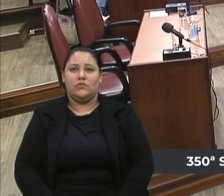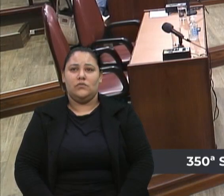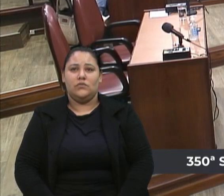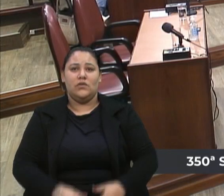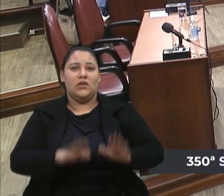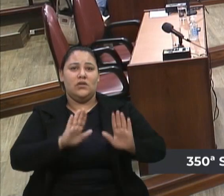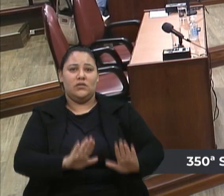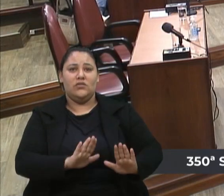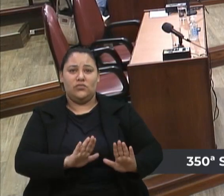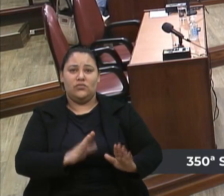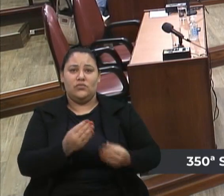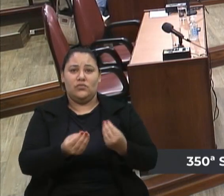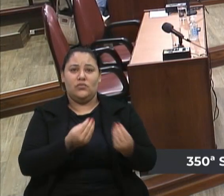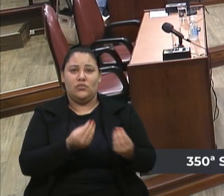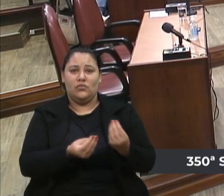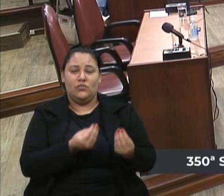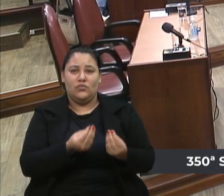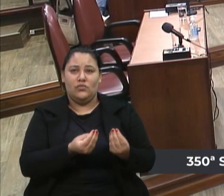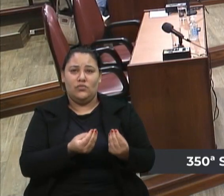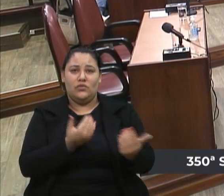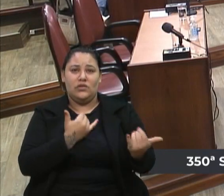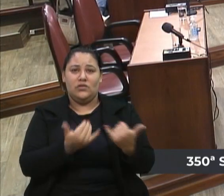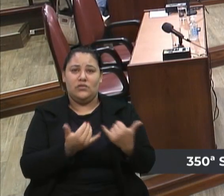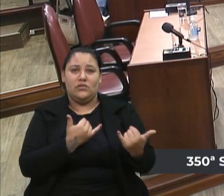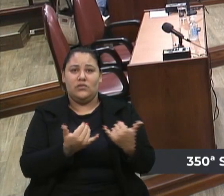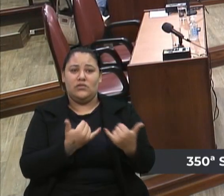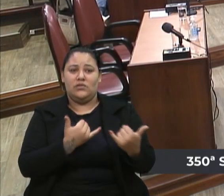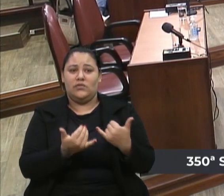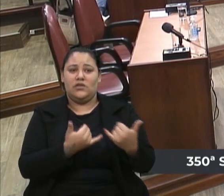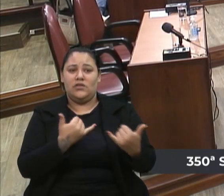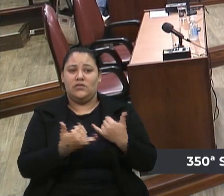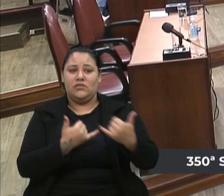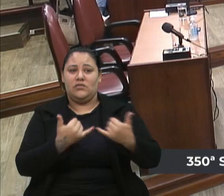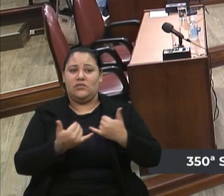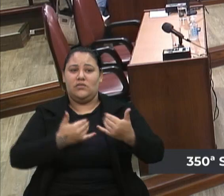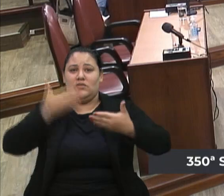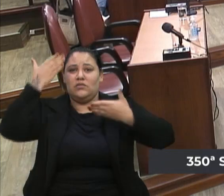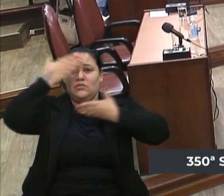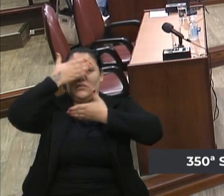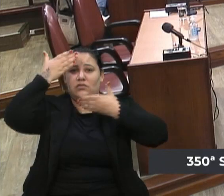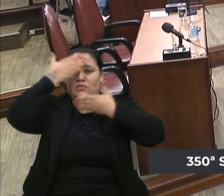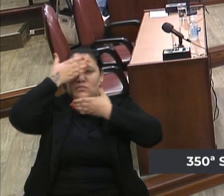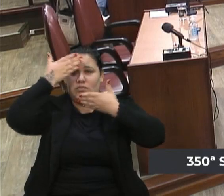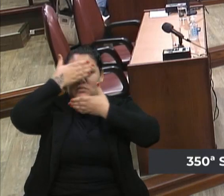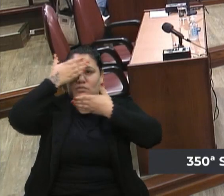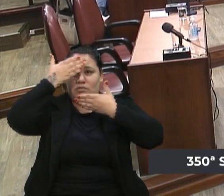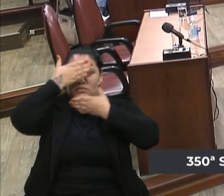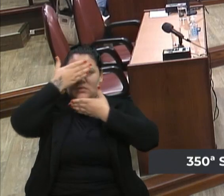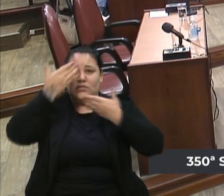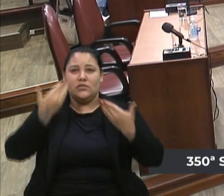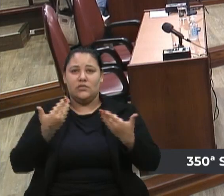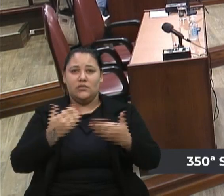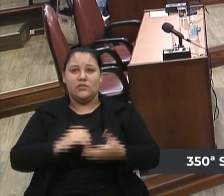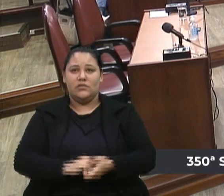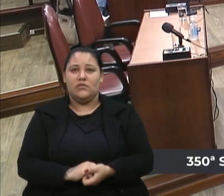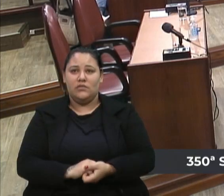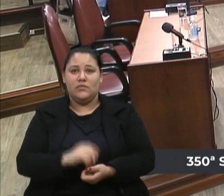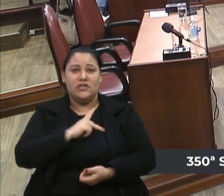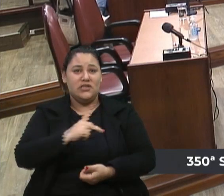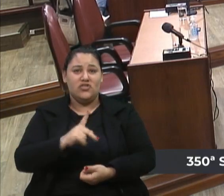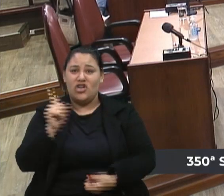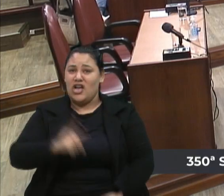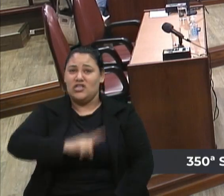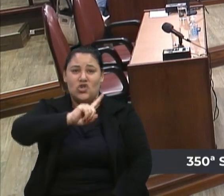Marrocos, presidente lá. Ele cancelou tudo que tinha lá, em Marrocos. A nossa colega,